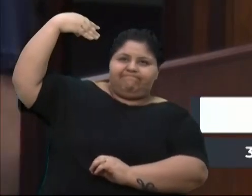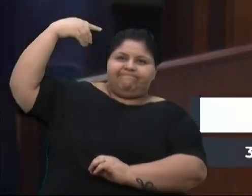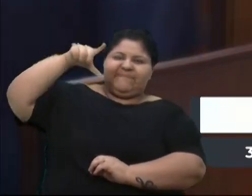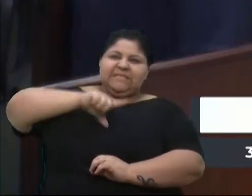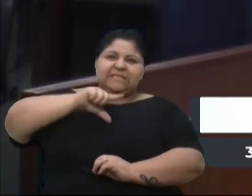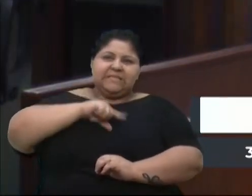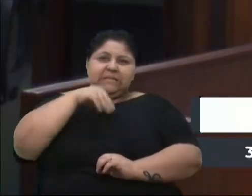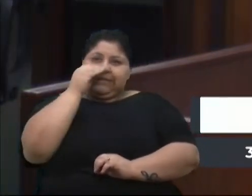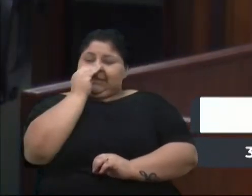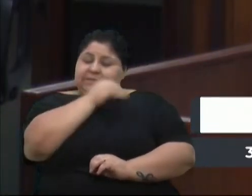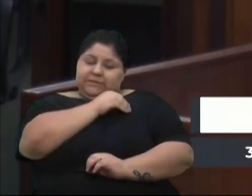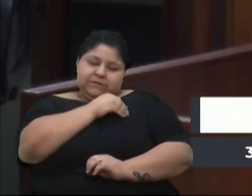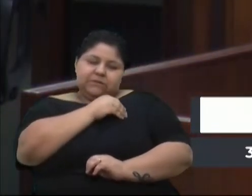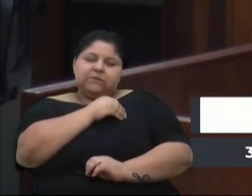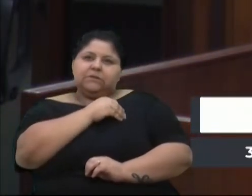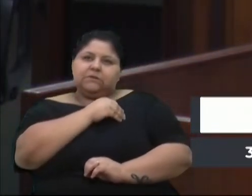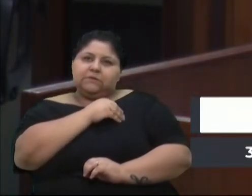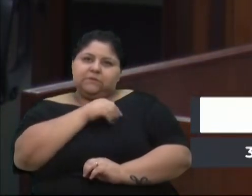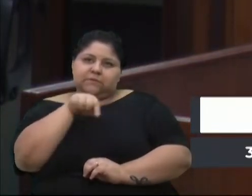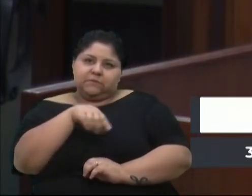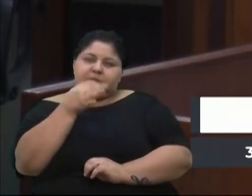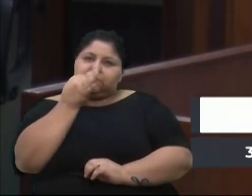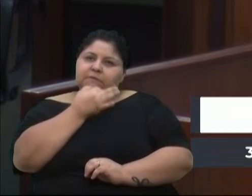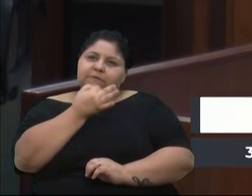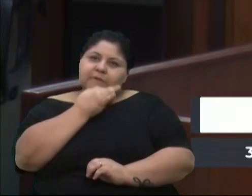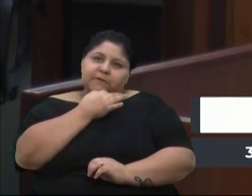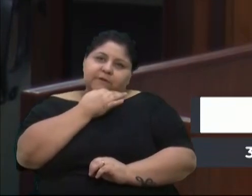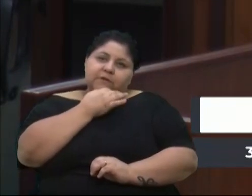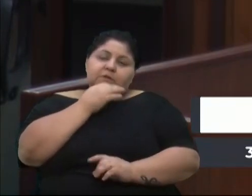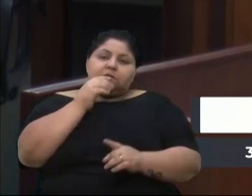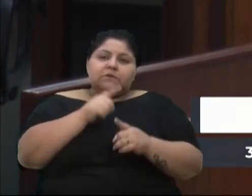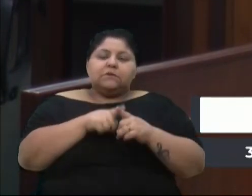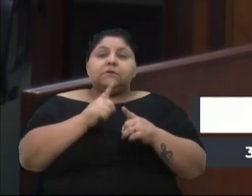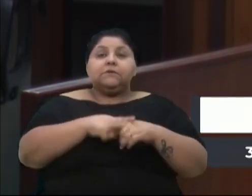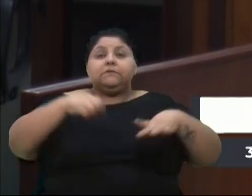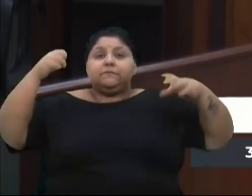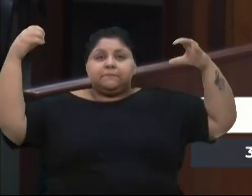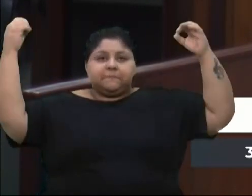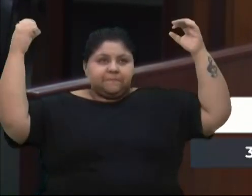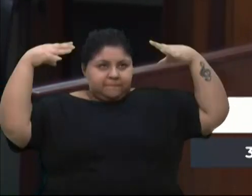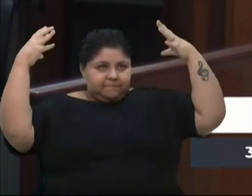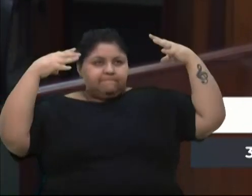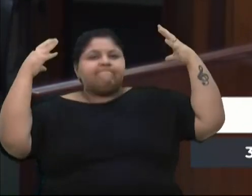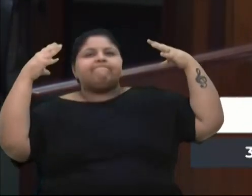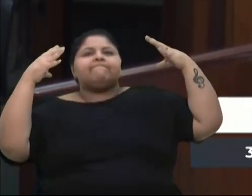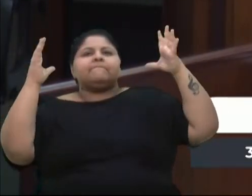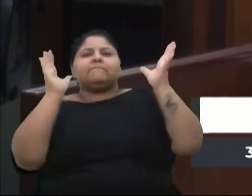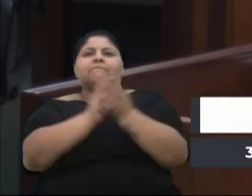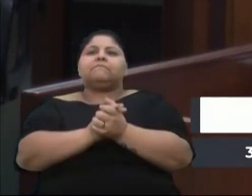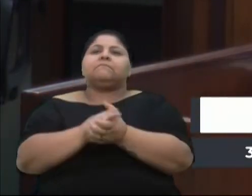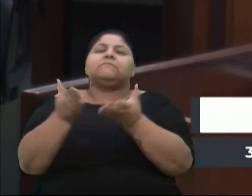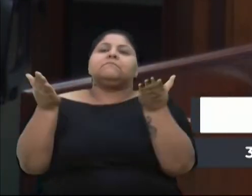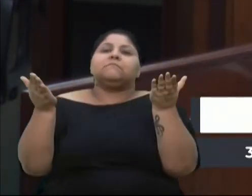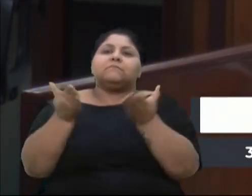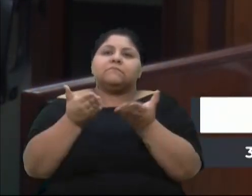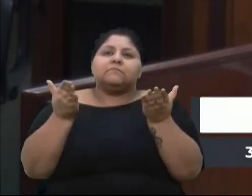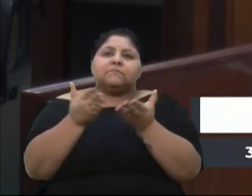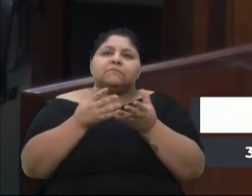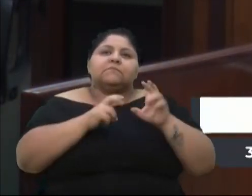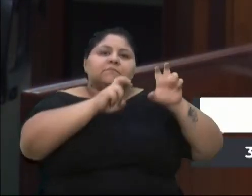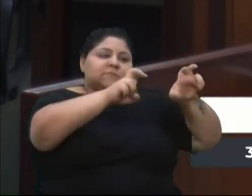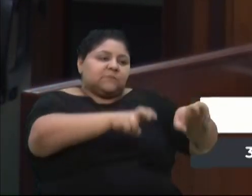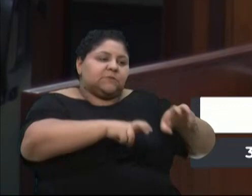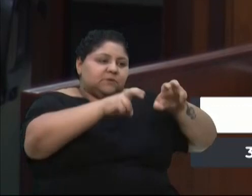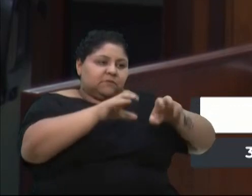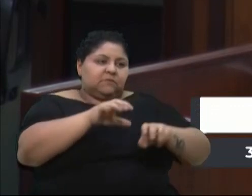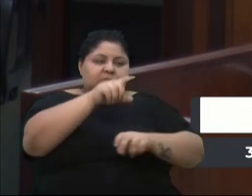pequenos problemas. Em Caxias do Sul, devido à chuva, está chovendo muito. Agora vamos para a Fazenda Souza. Tive